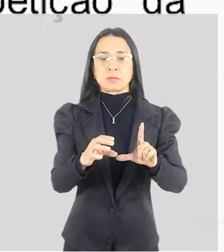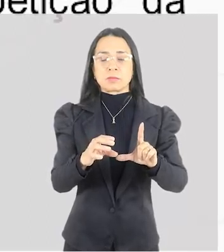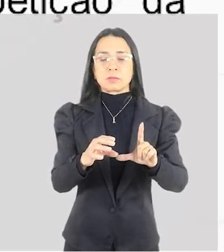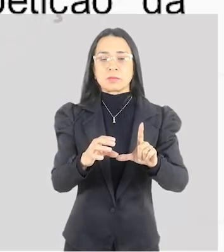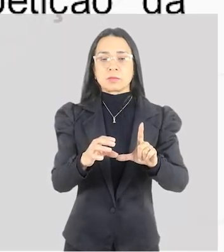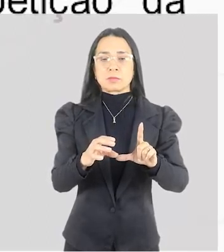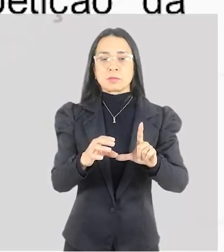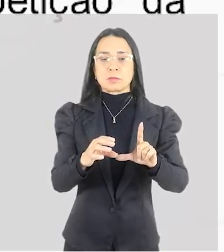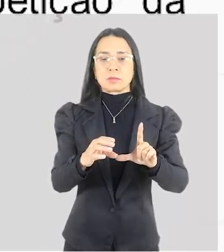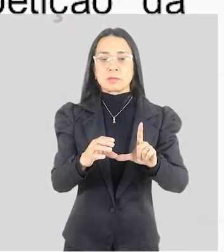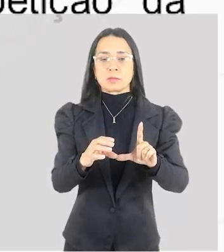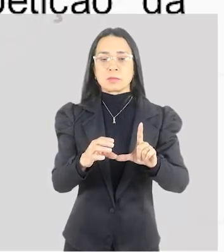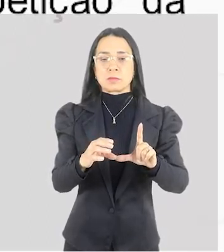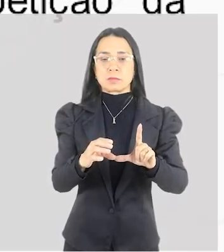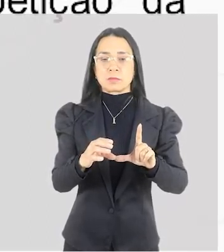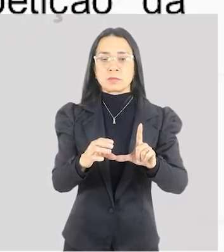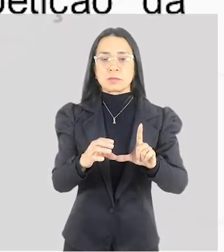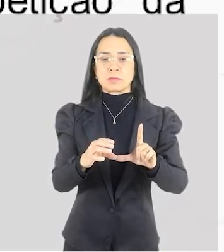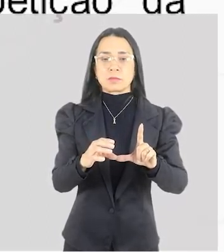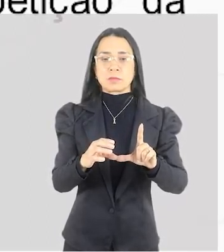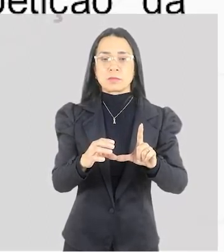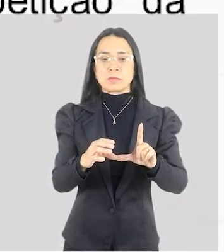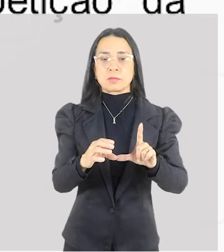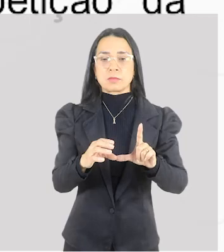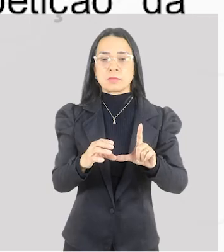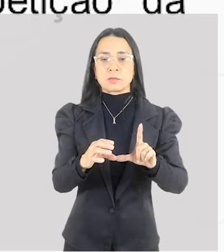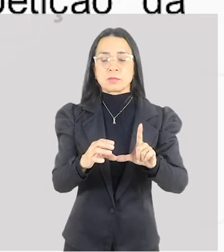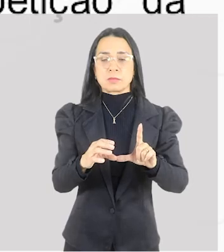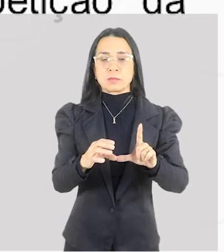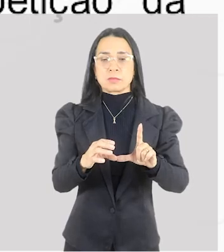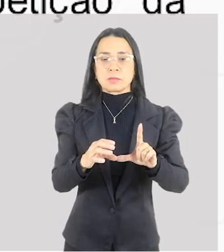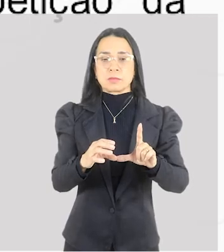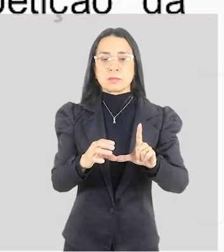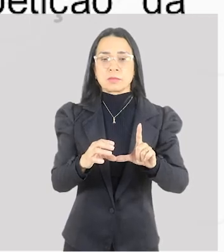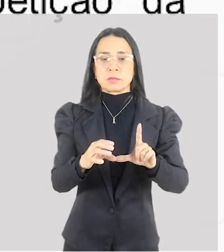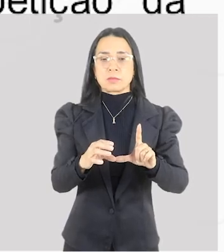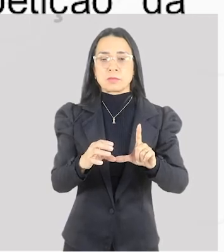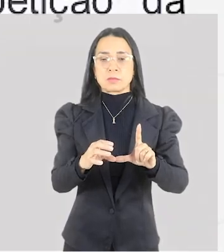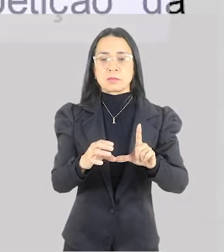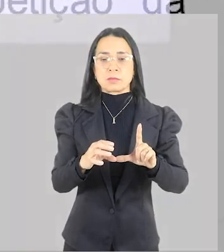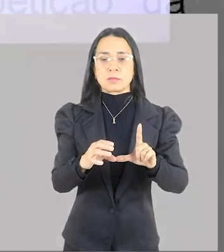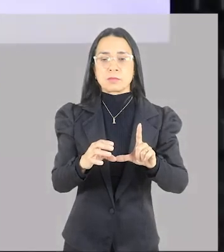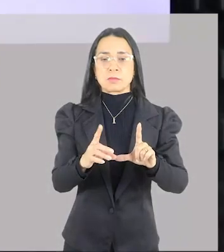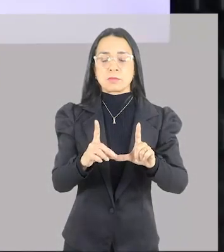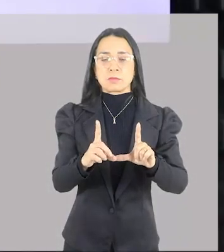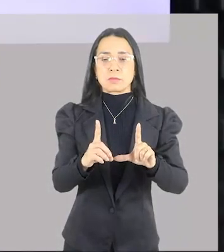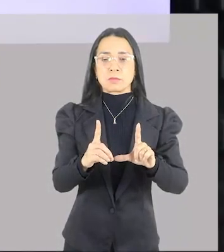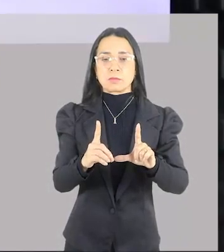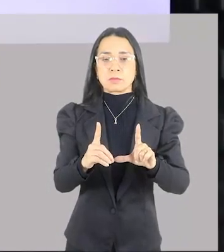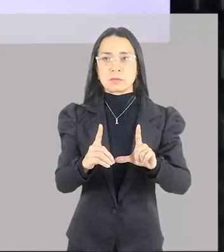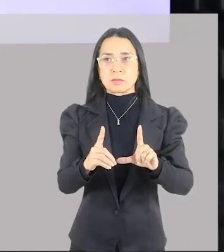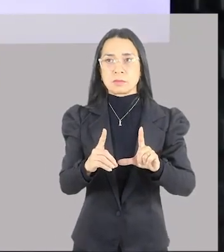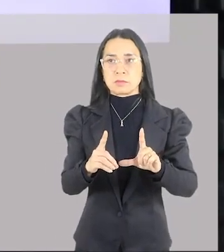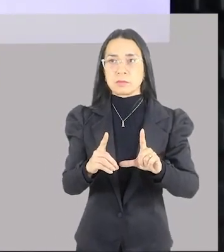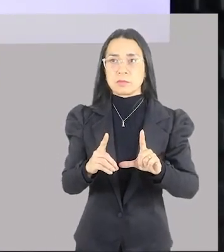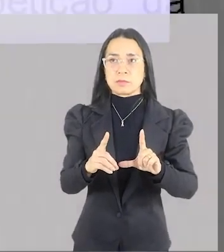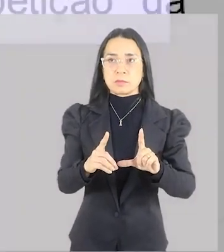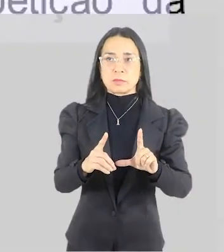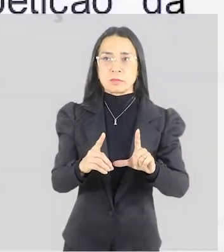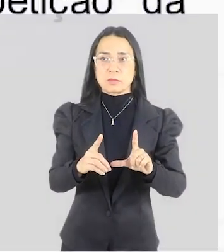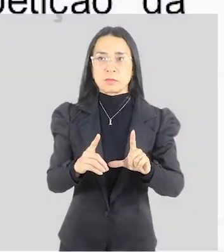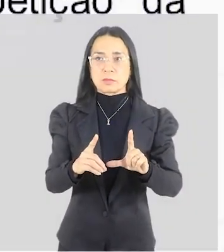perspectiva, apresentada pela sobreposição de planos visuais. E letra D, processo